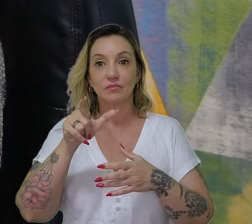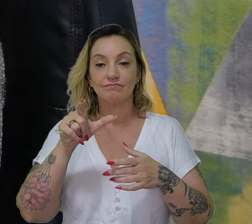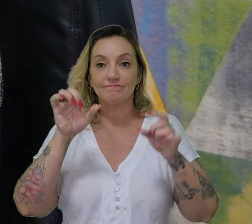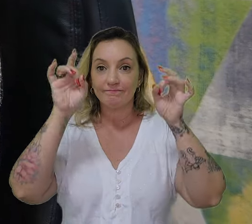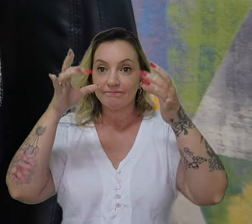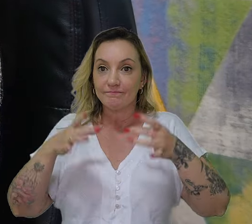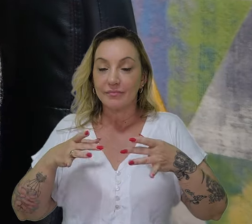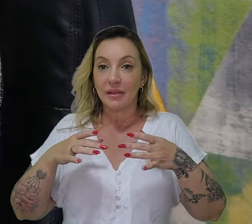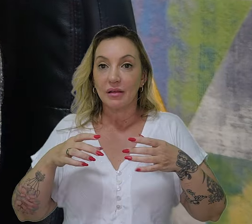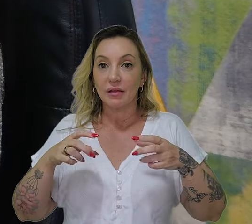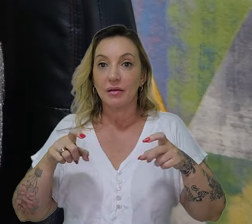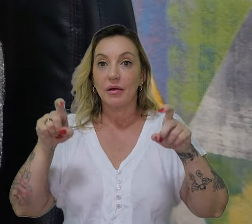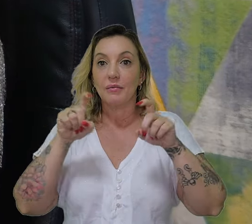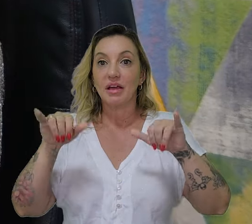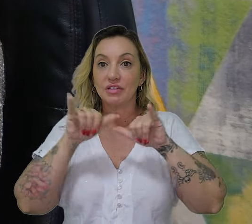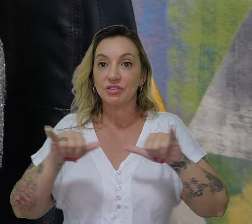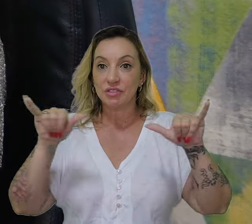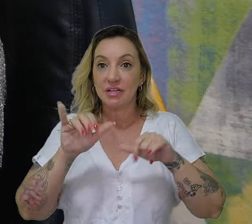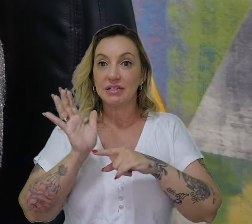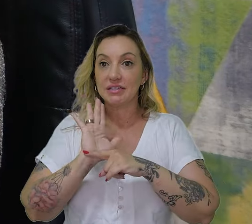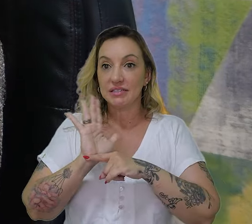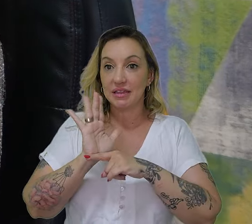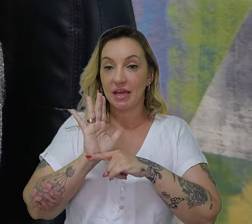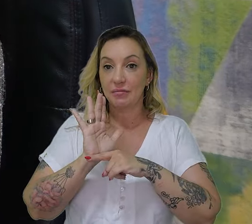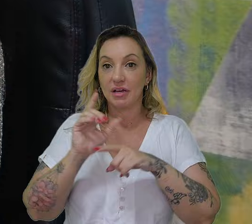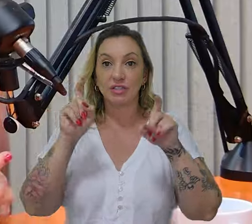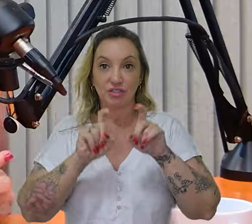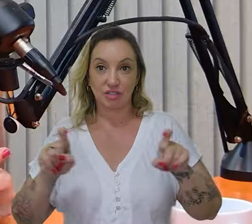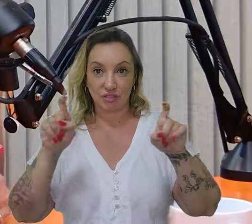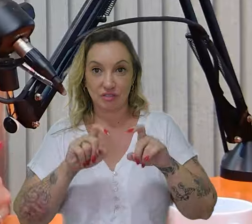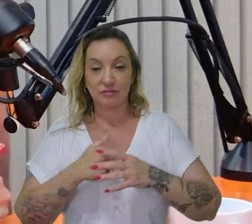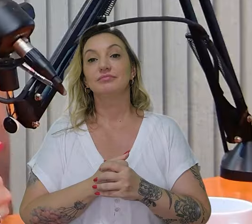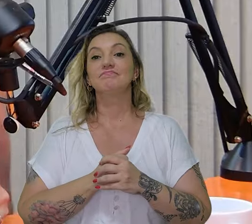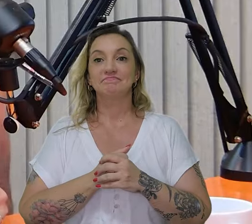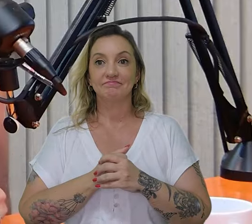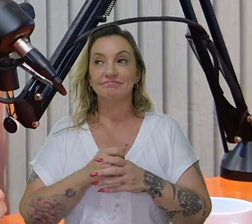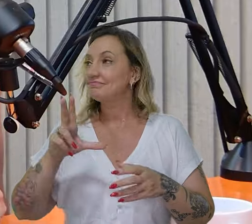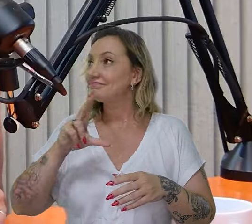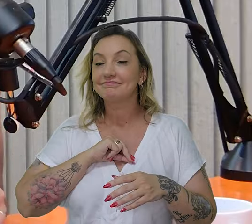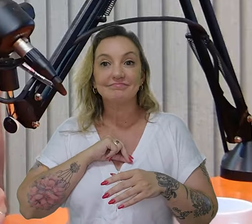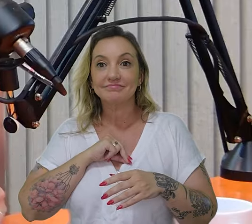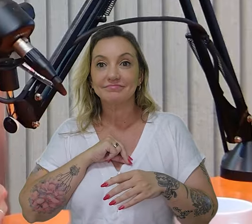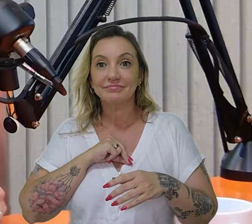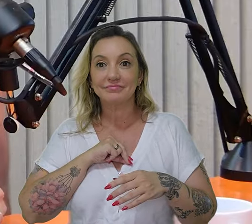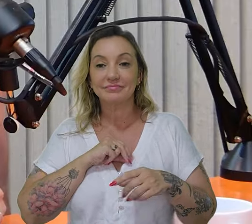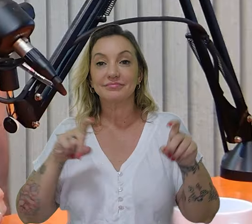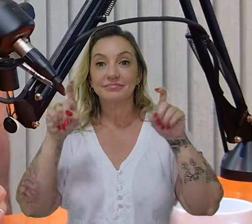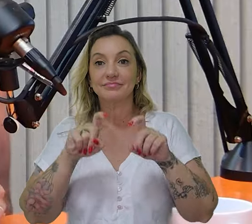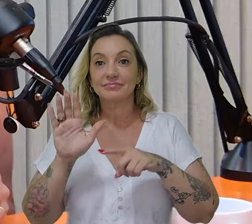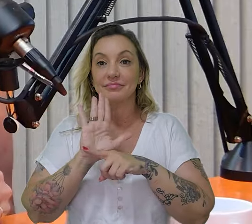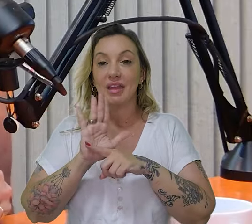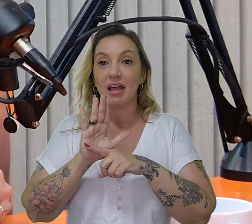aí marketing digital cinema digital digital cinematograph meu Deus digital cinematography